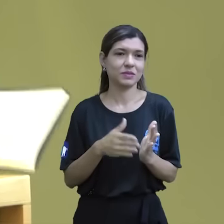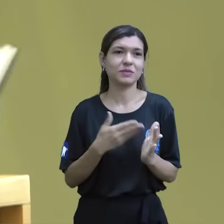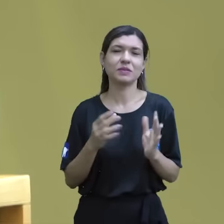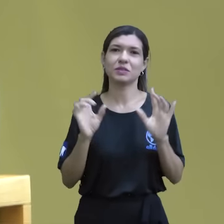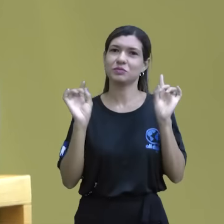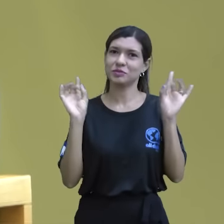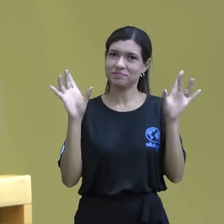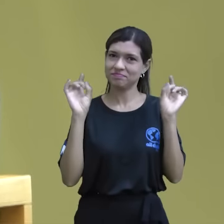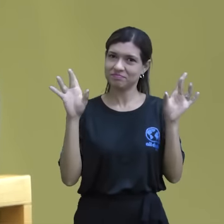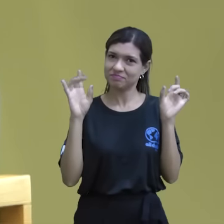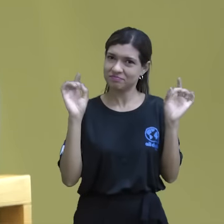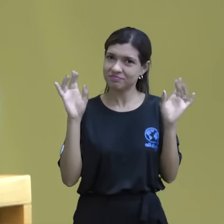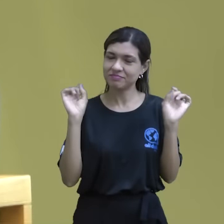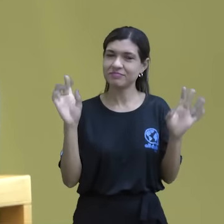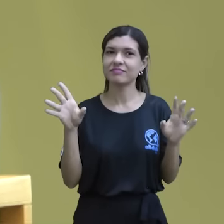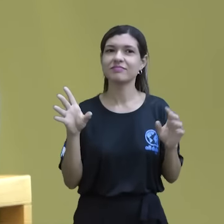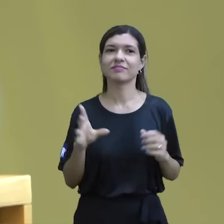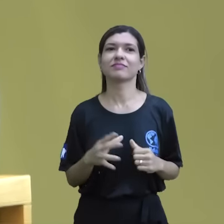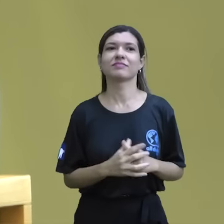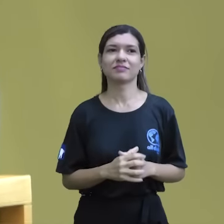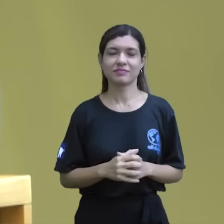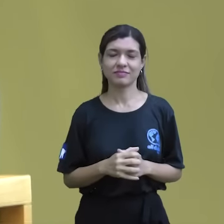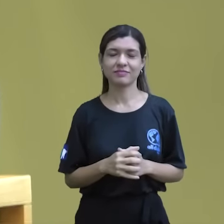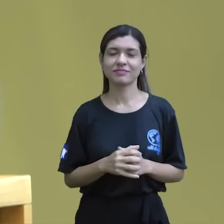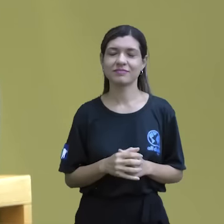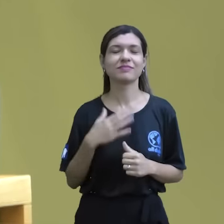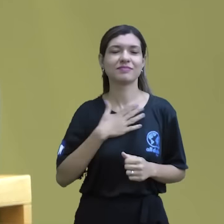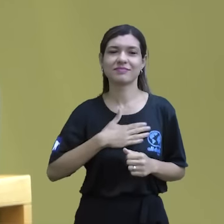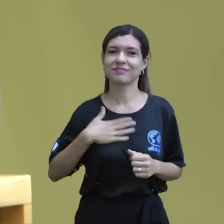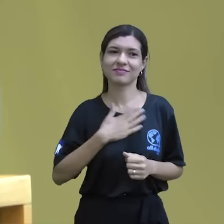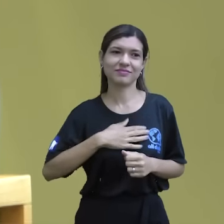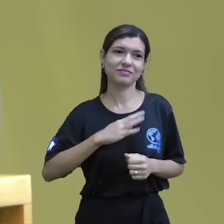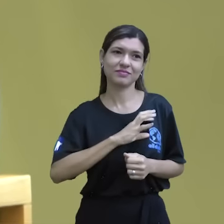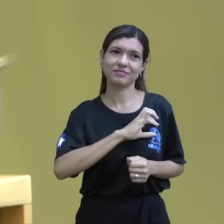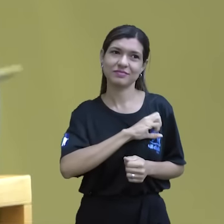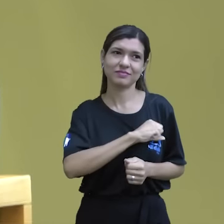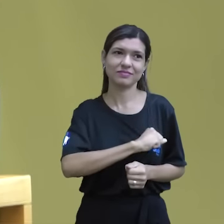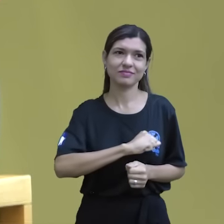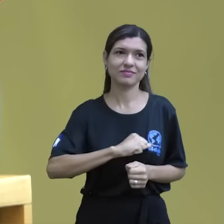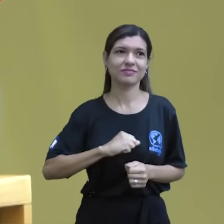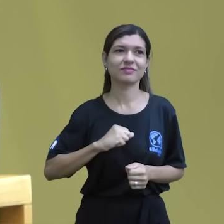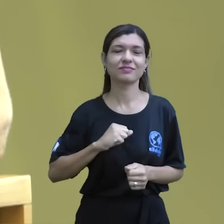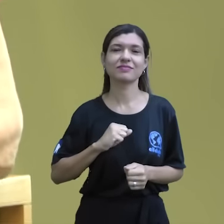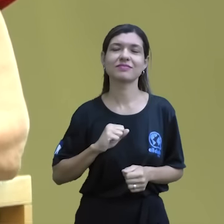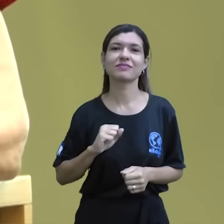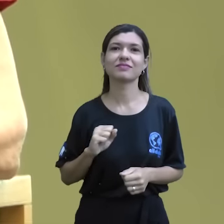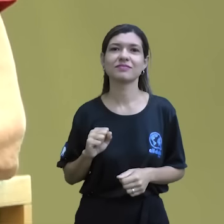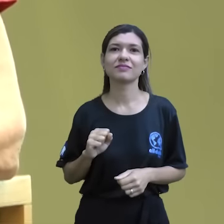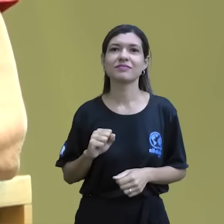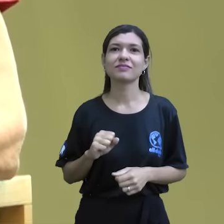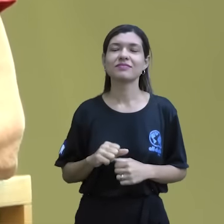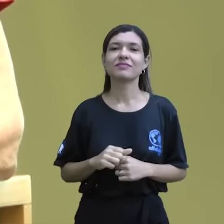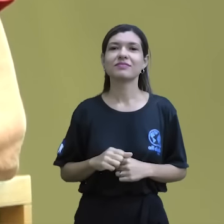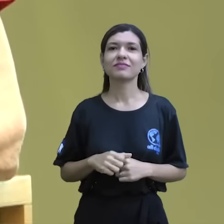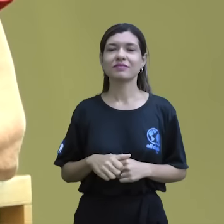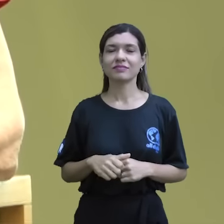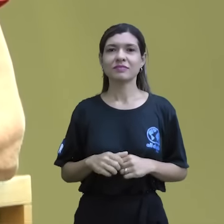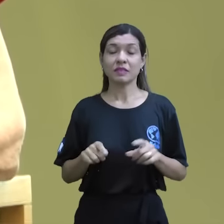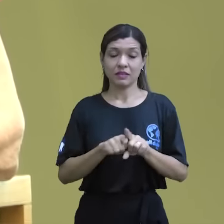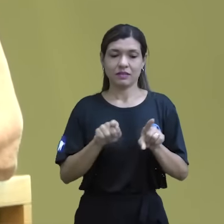lá explicado, as notas explicam tudo, etc. Então, eu sugeriria o clássico, o